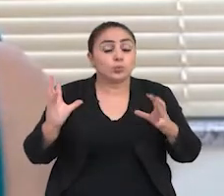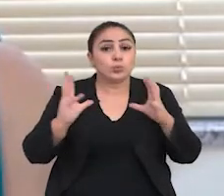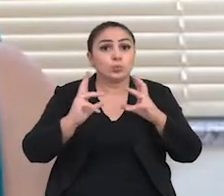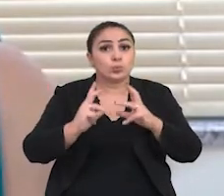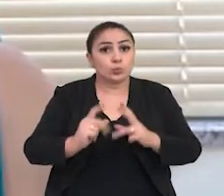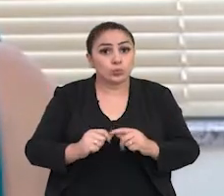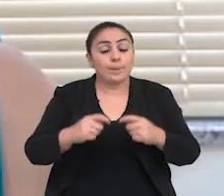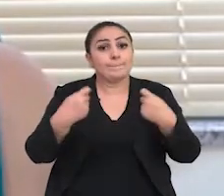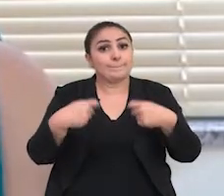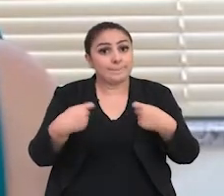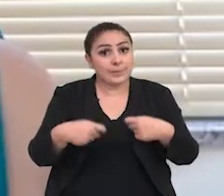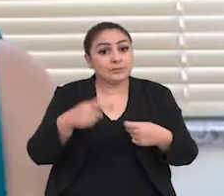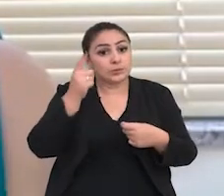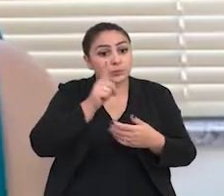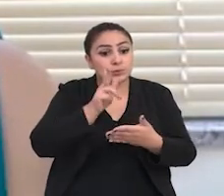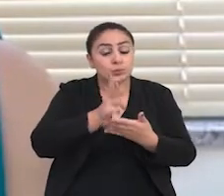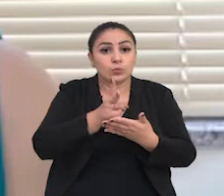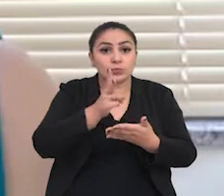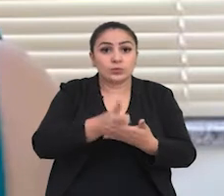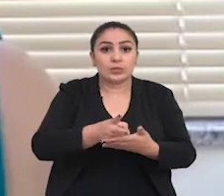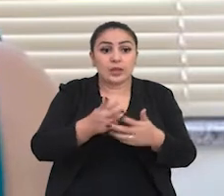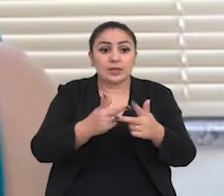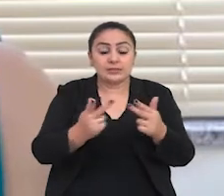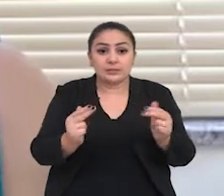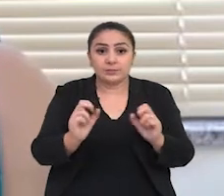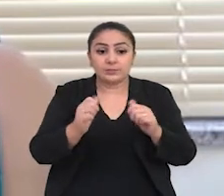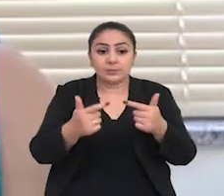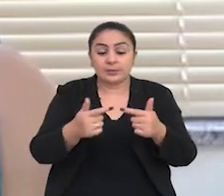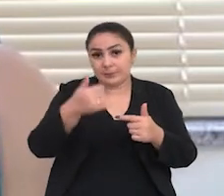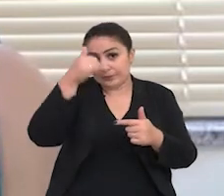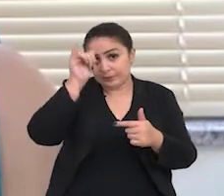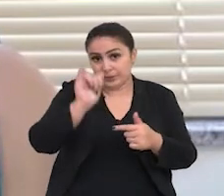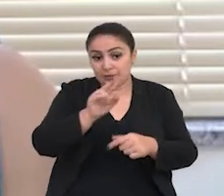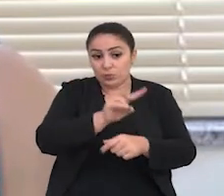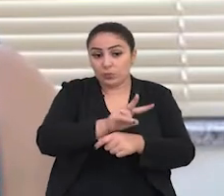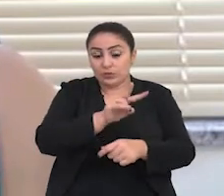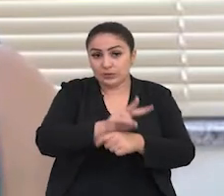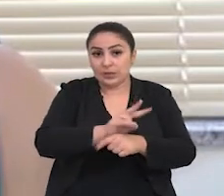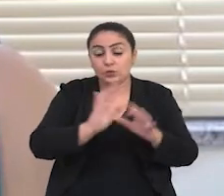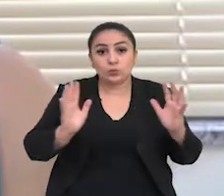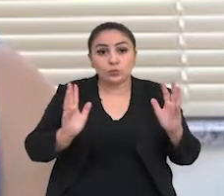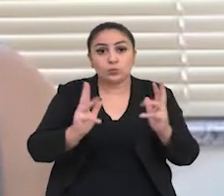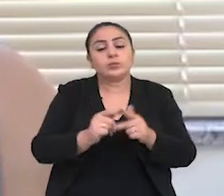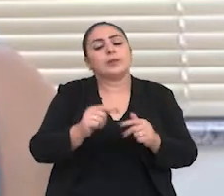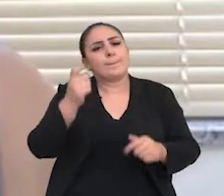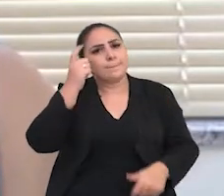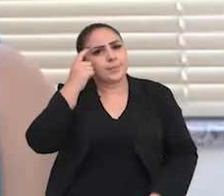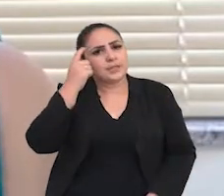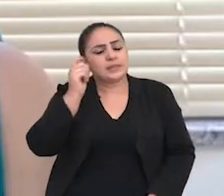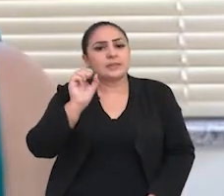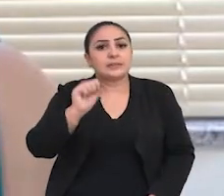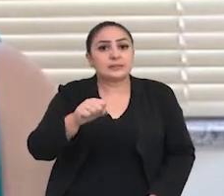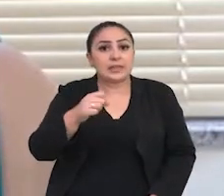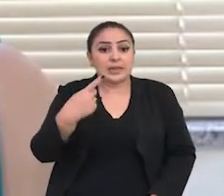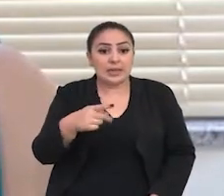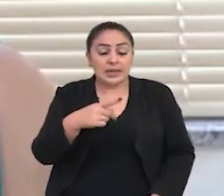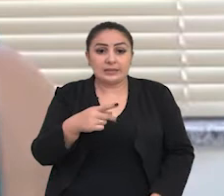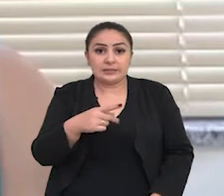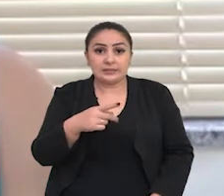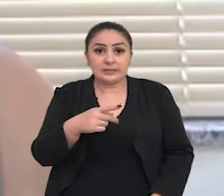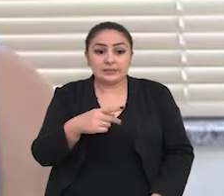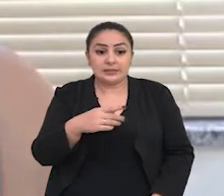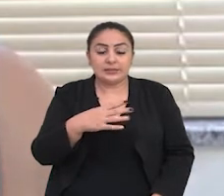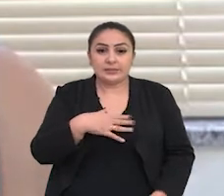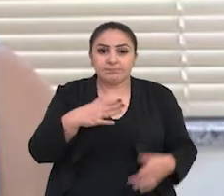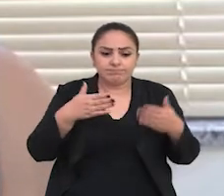a coletividade. Precisamos continuar com medidas preventivas de cuidado e pensar que